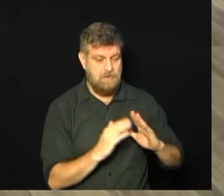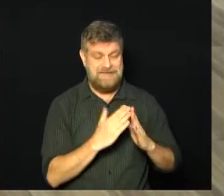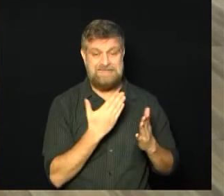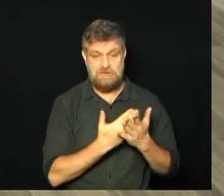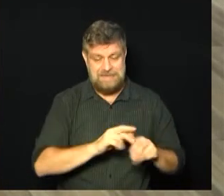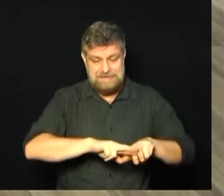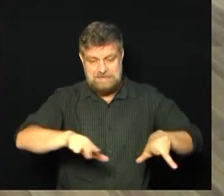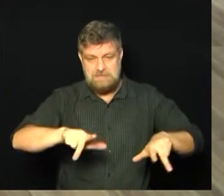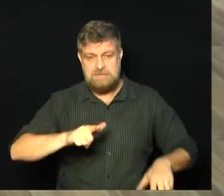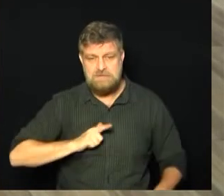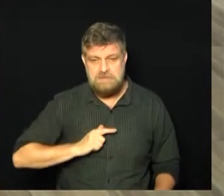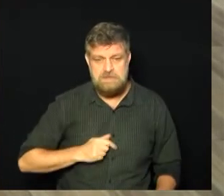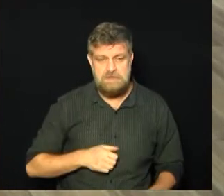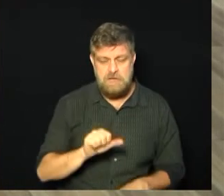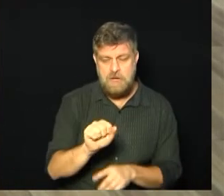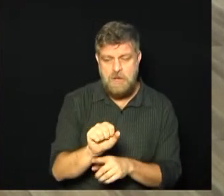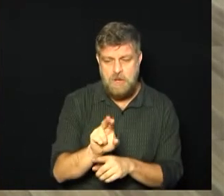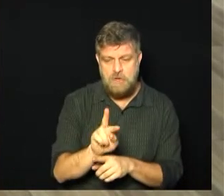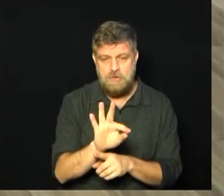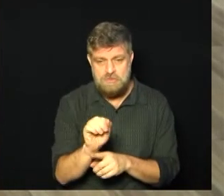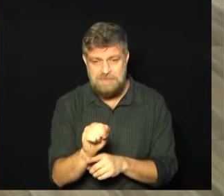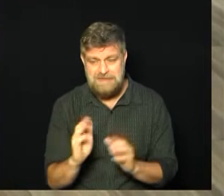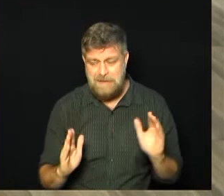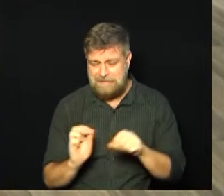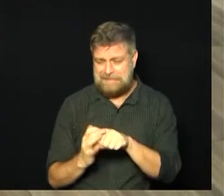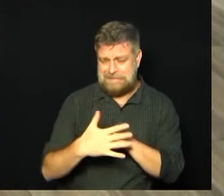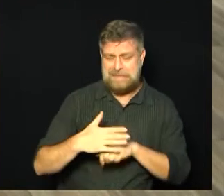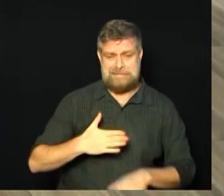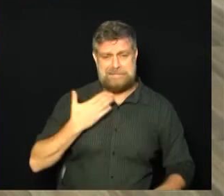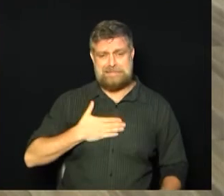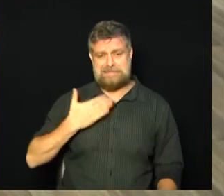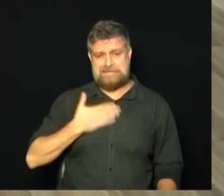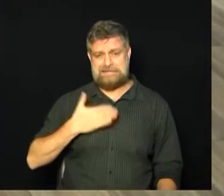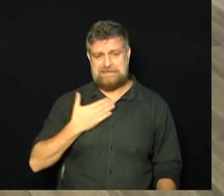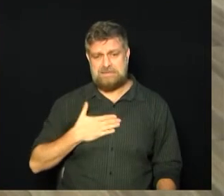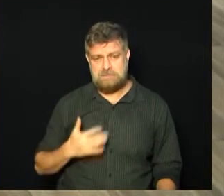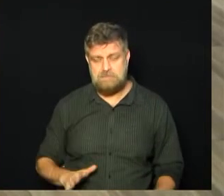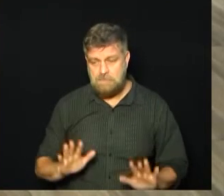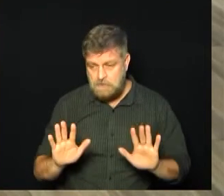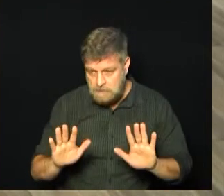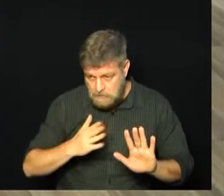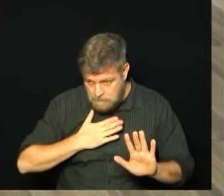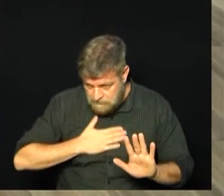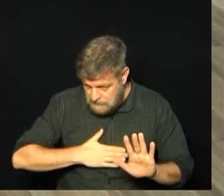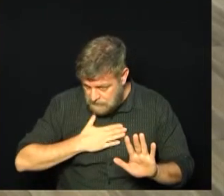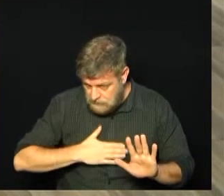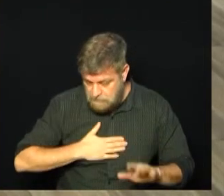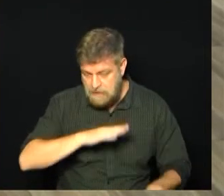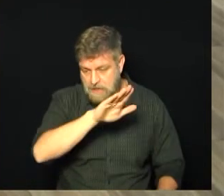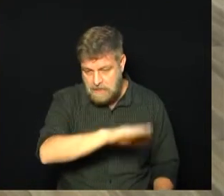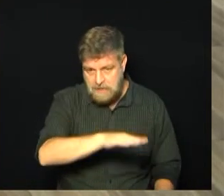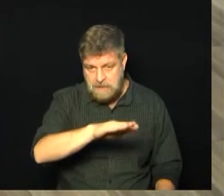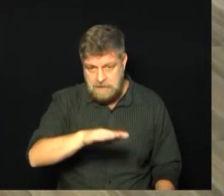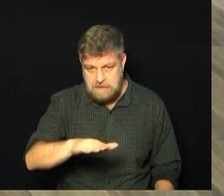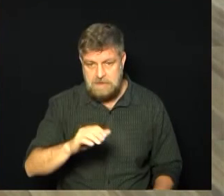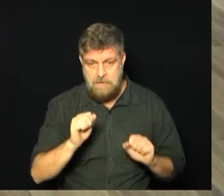a gente fala em surto, ainda mais nesse momento de pandemia, a gente assusta. não é para ficar assustado. A criança pode